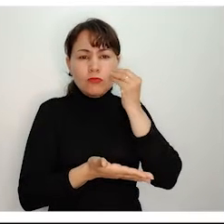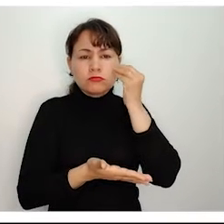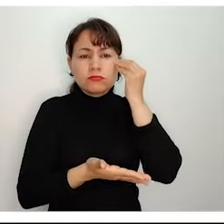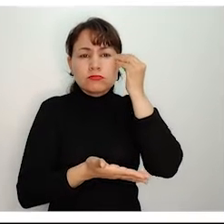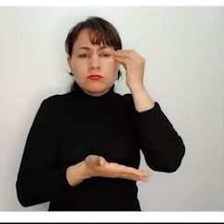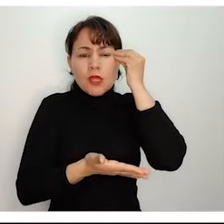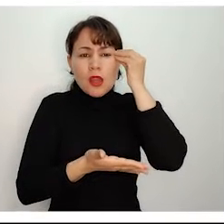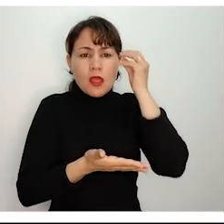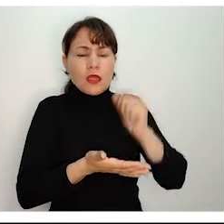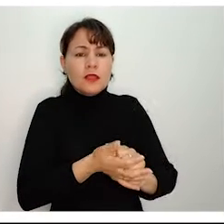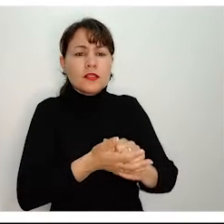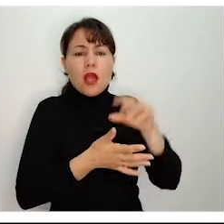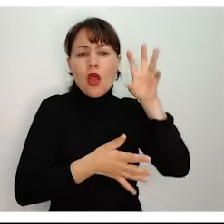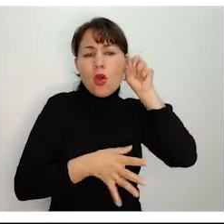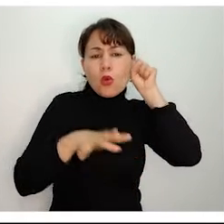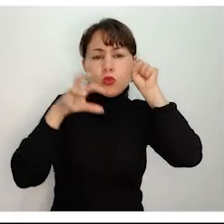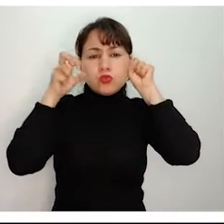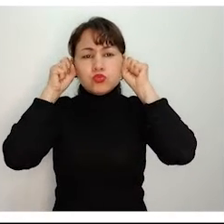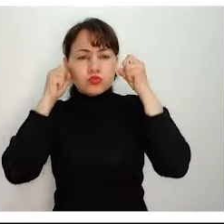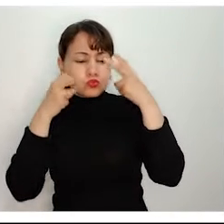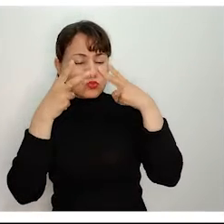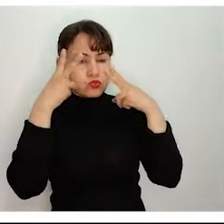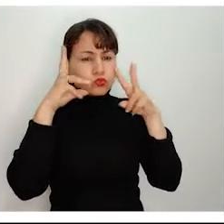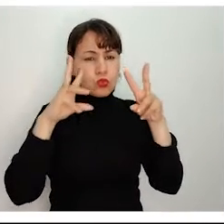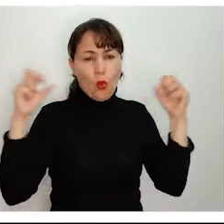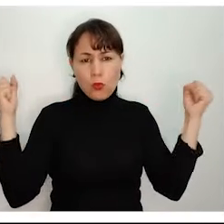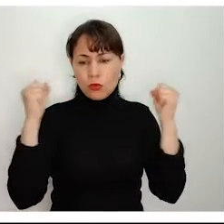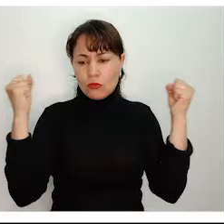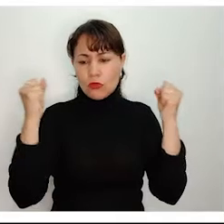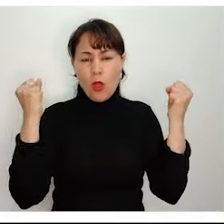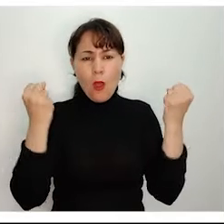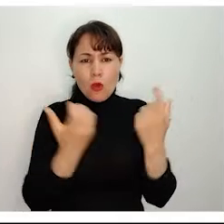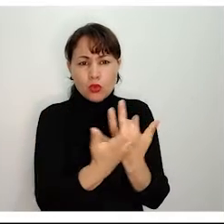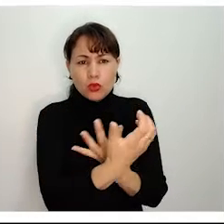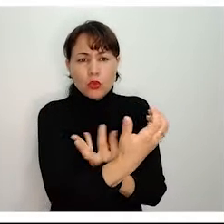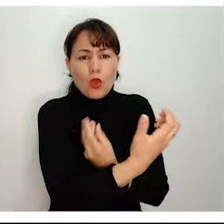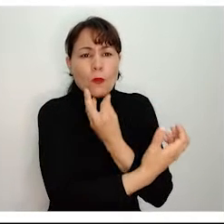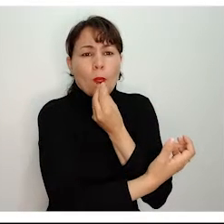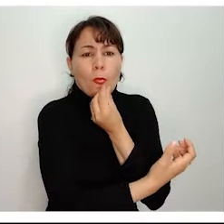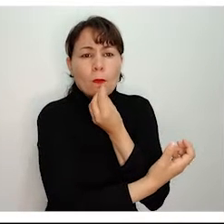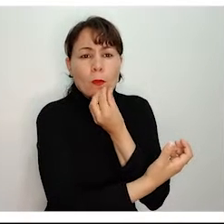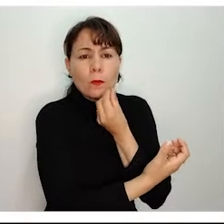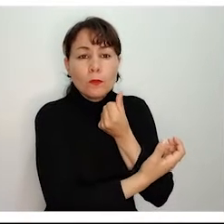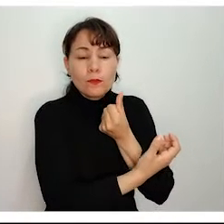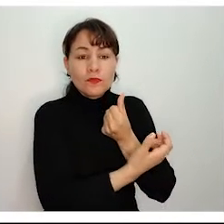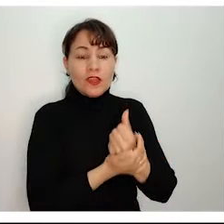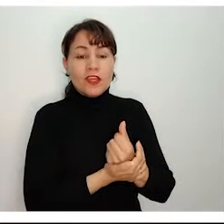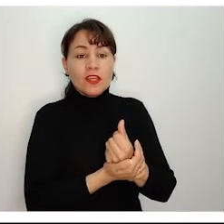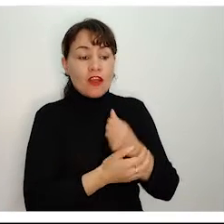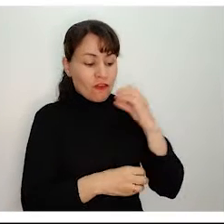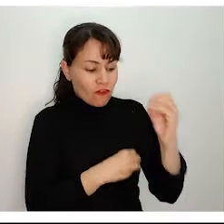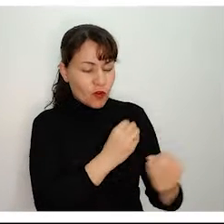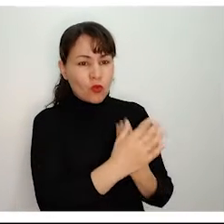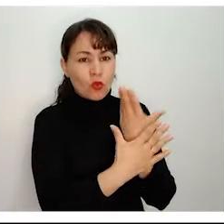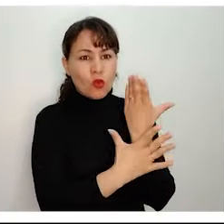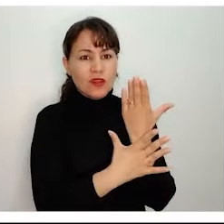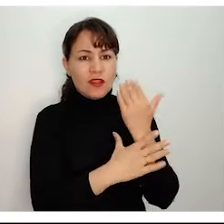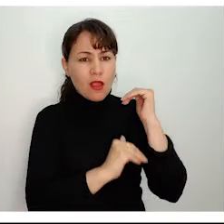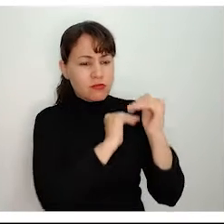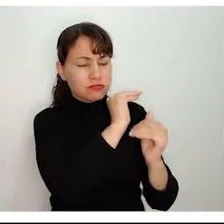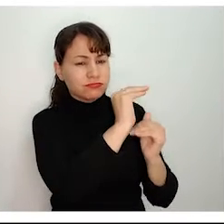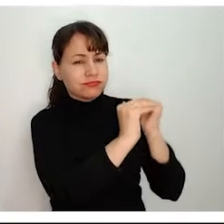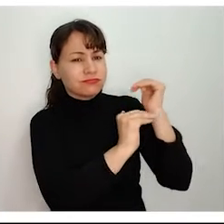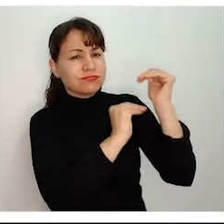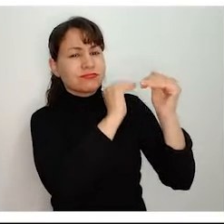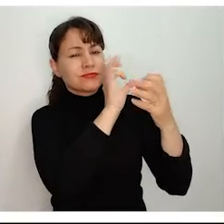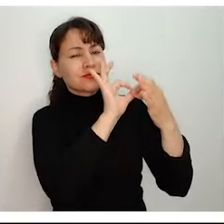se especializar na fala, na audição, na visão, na motricidade, nas sensações. Então, isso vai acontecendo ao